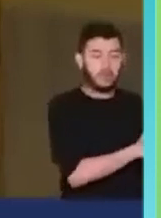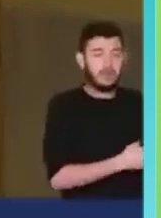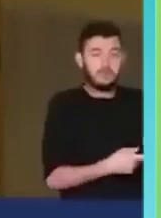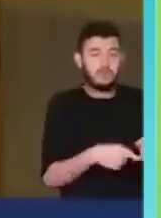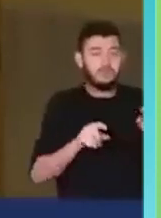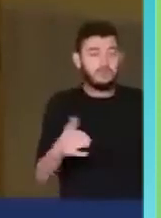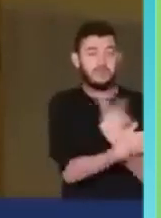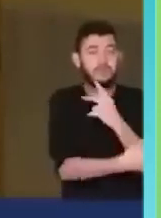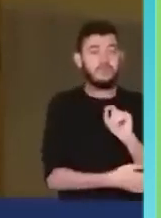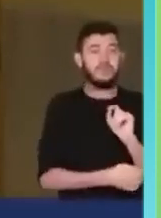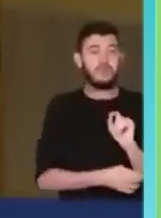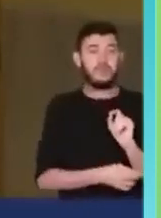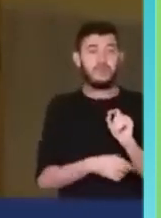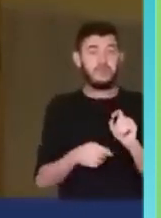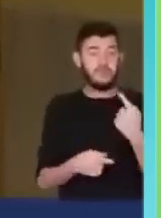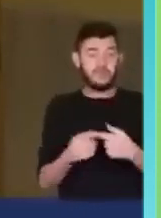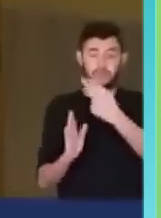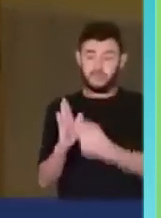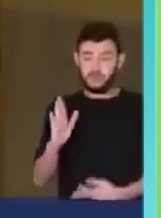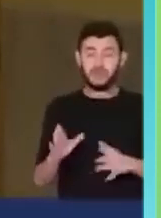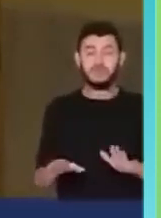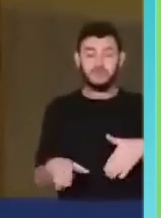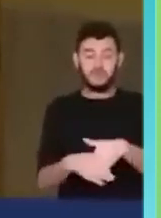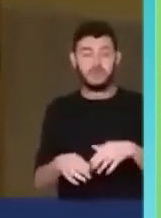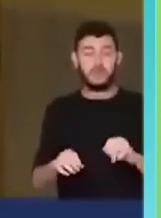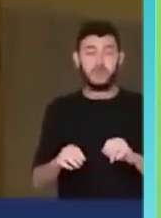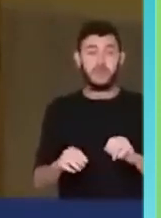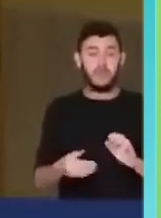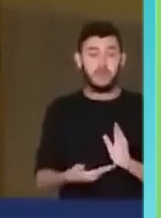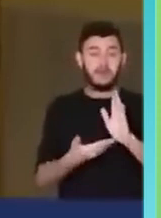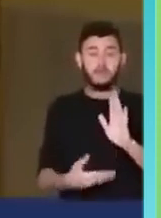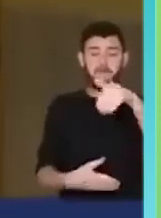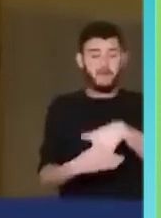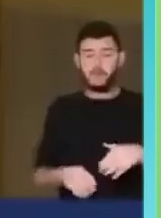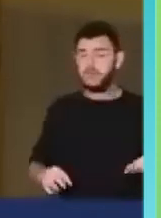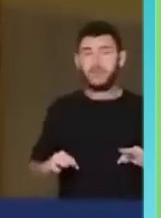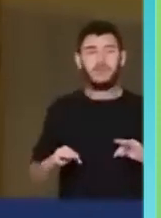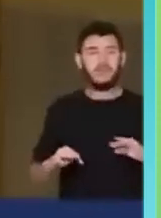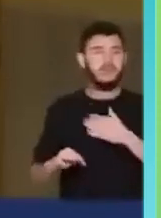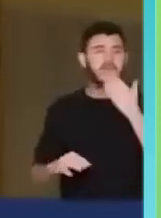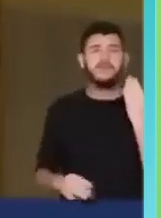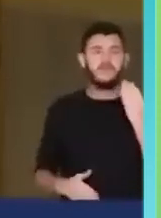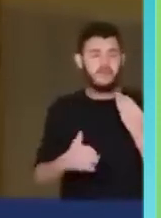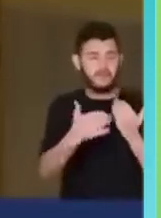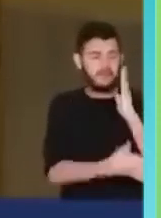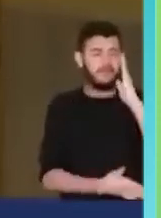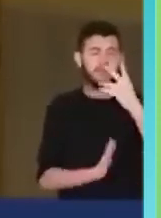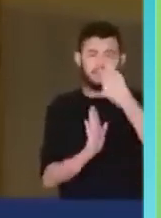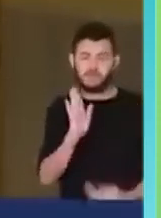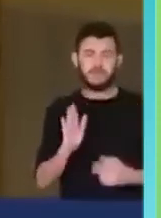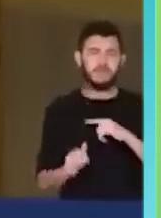senão colocar na geladeira porque se colocar em votação O parlamento um voto a favor não tem nenhum sepultado aqui que tinha se levantado